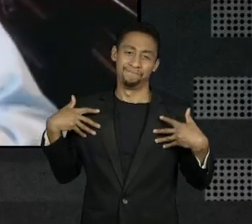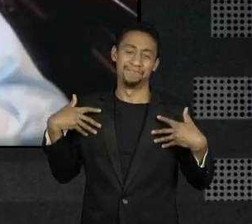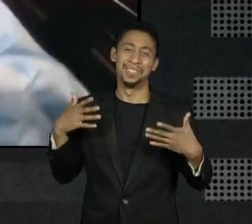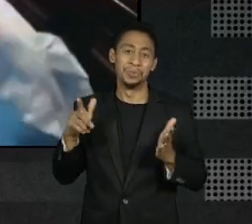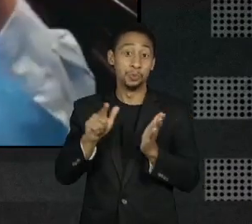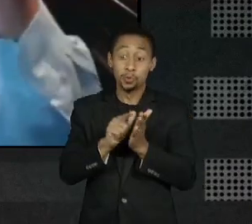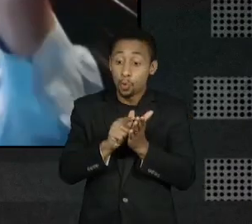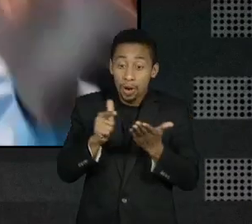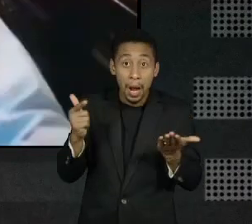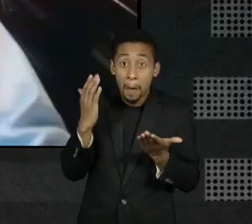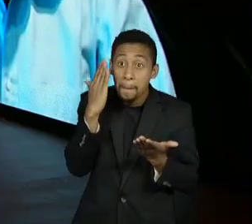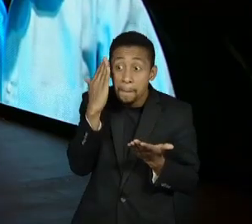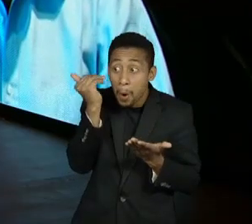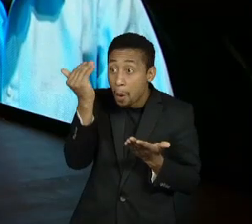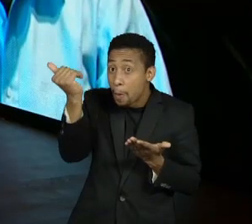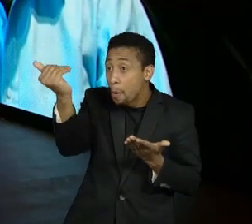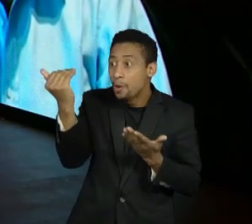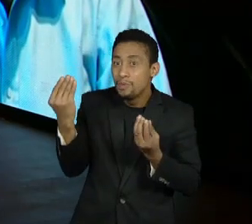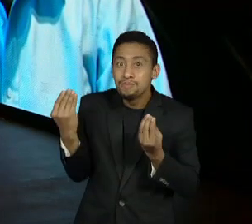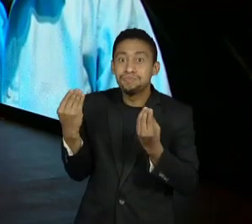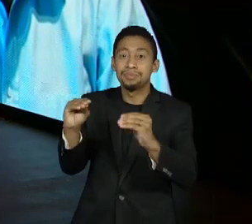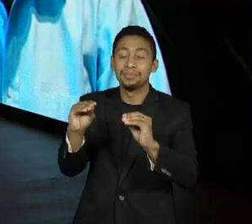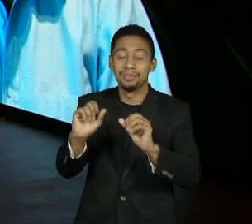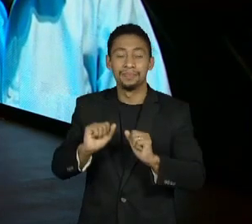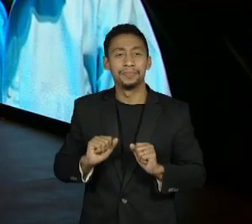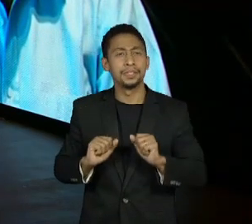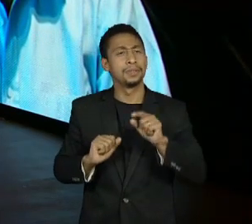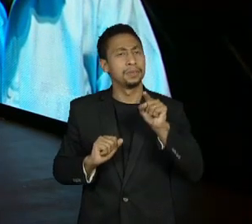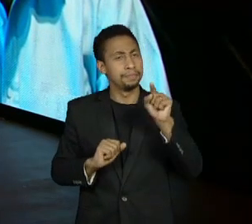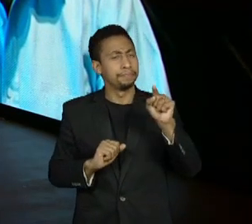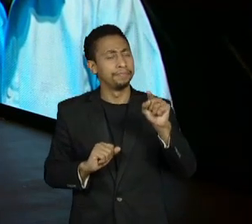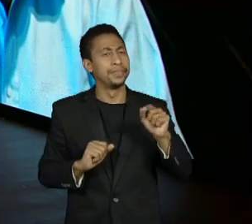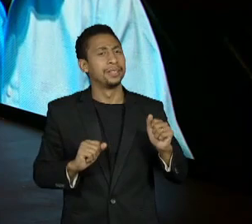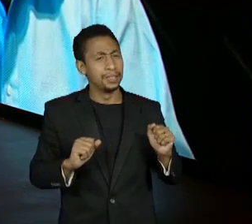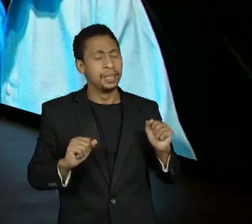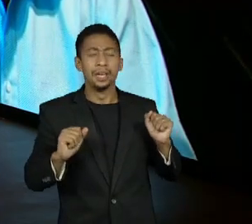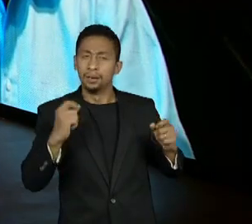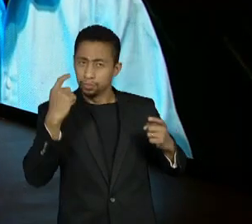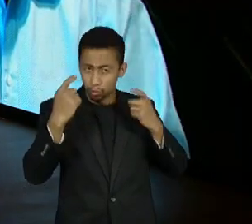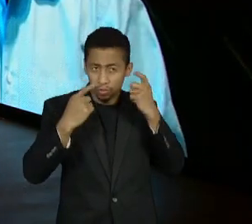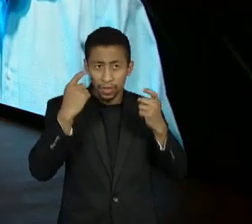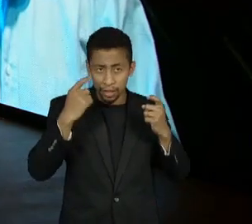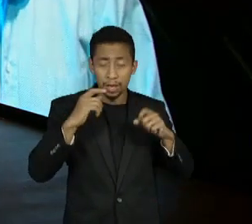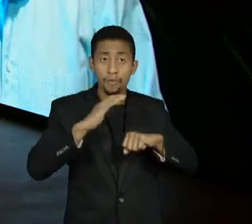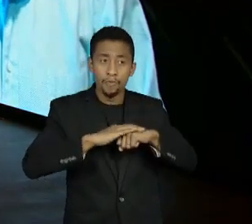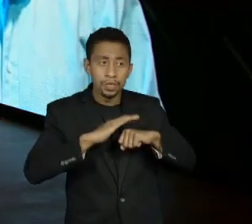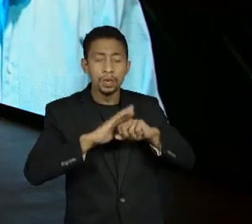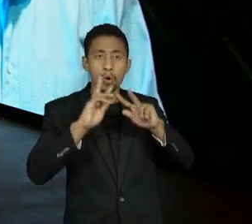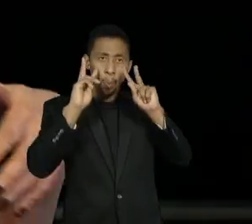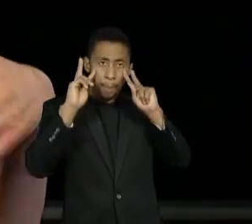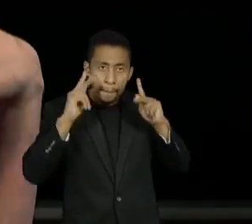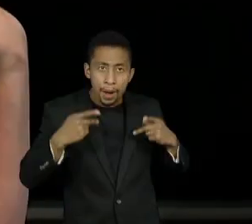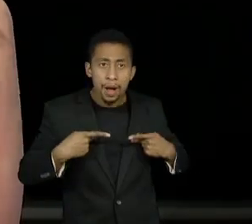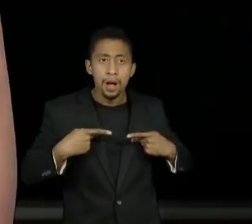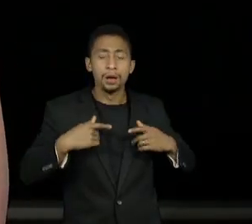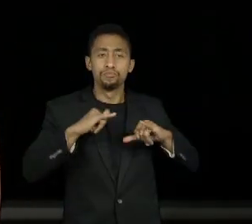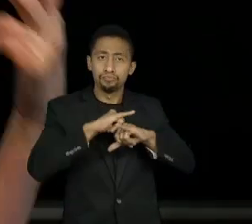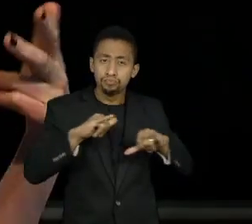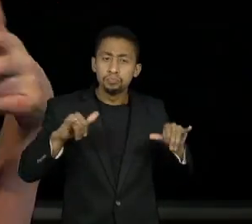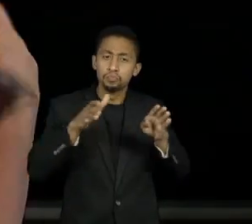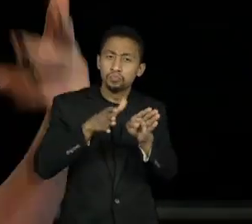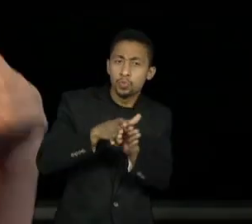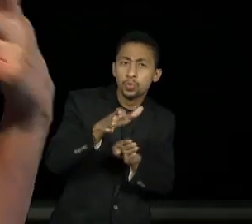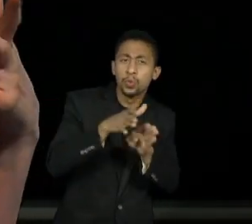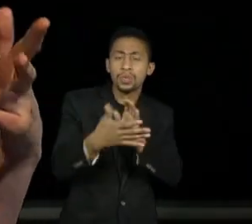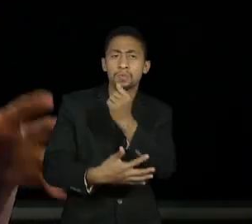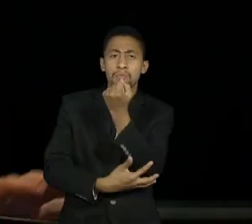tirinhas, daí recomeçou tudo. E você sempre teve uma preocupação humanista nos seus projetos, né? Tem campanhas de conscientização